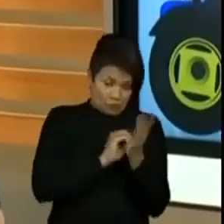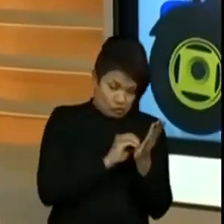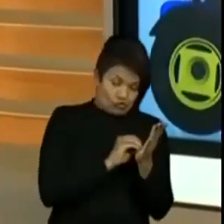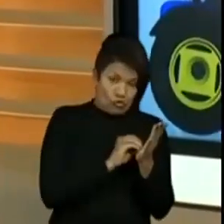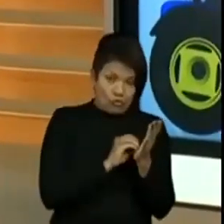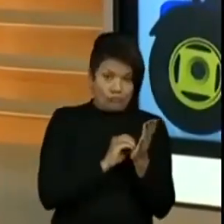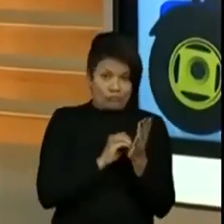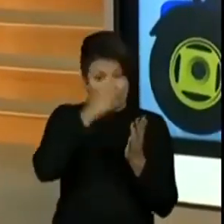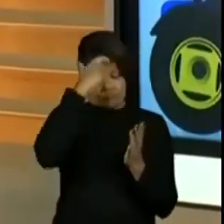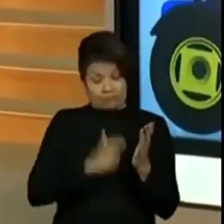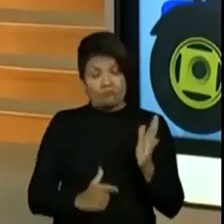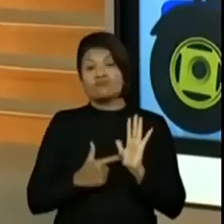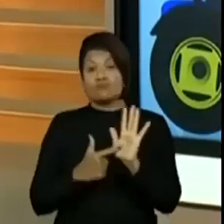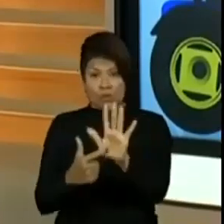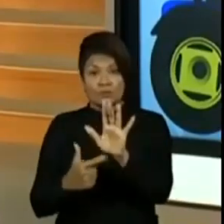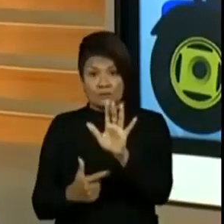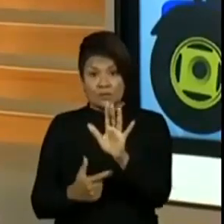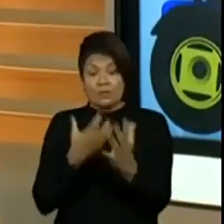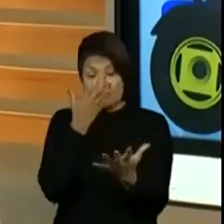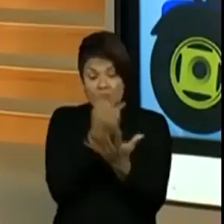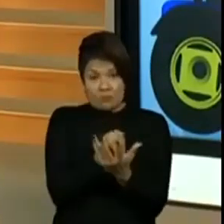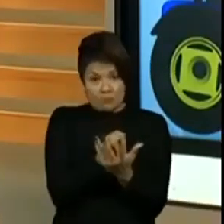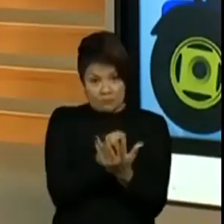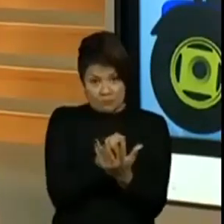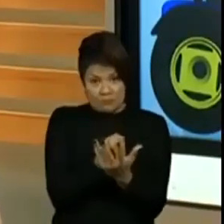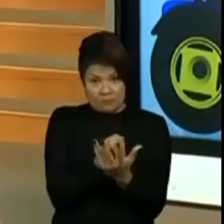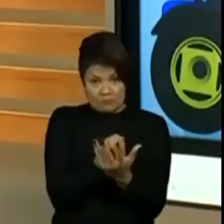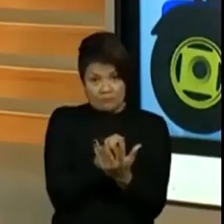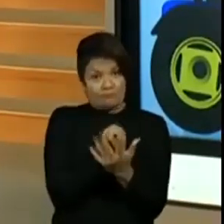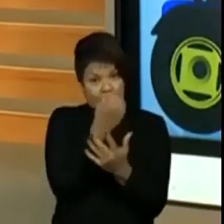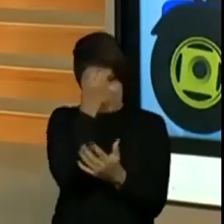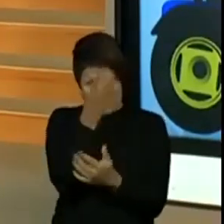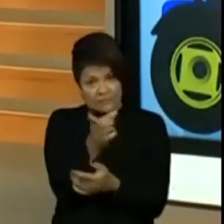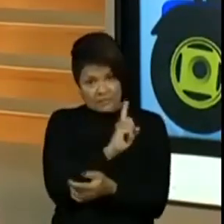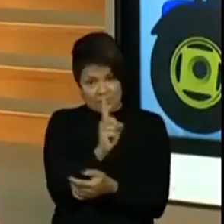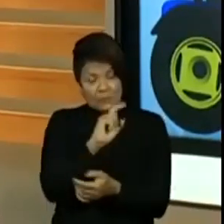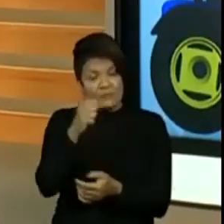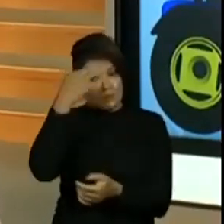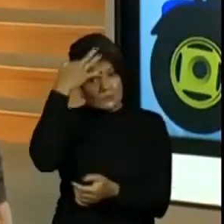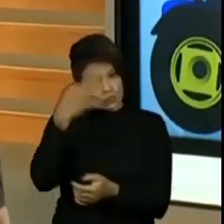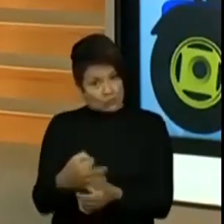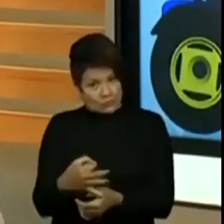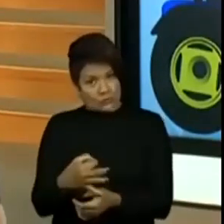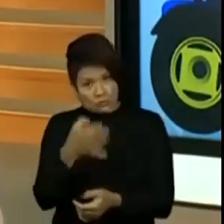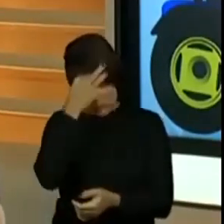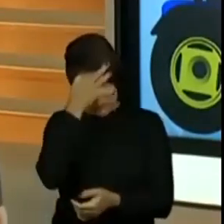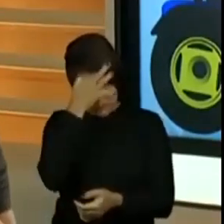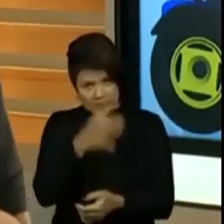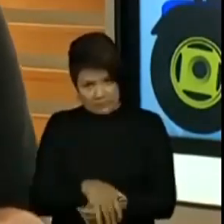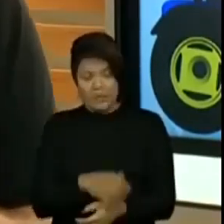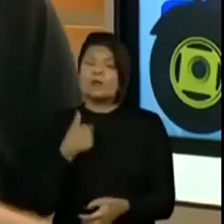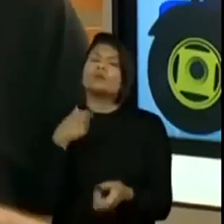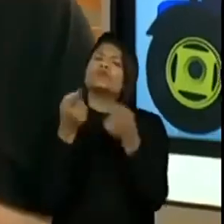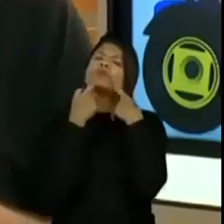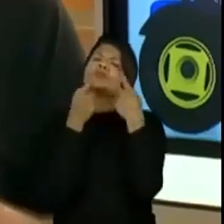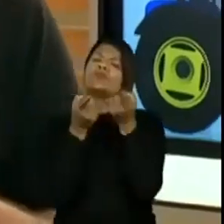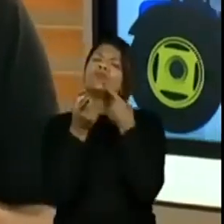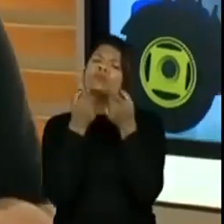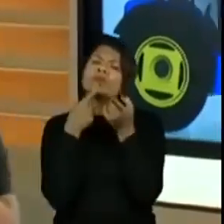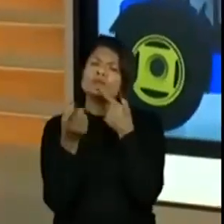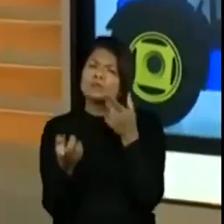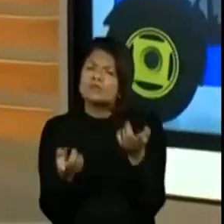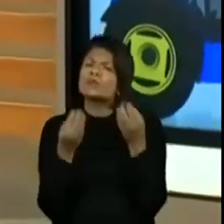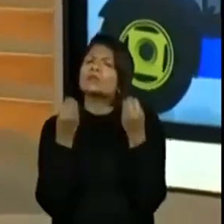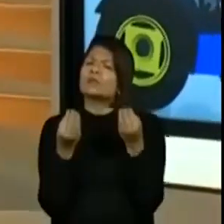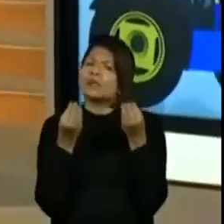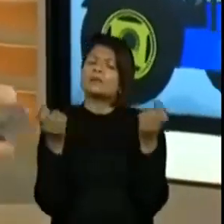E lembrando, está gravado. Beleza? Então a gente tem que ter juízo. Perfeito? O professor está aqui conversando com vocês exatamente para